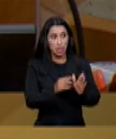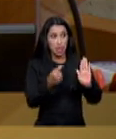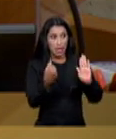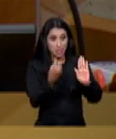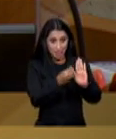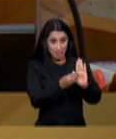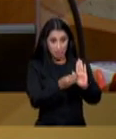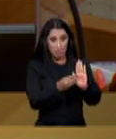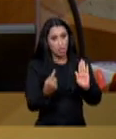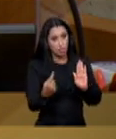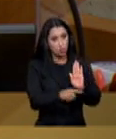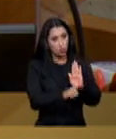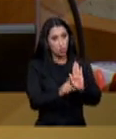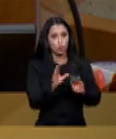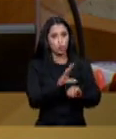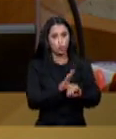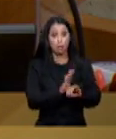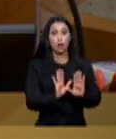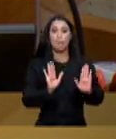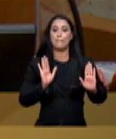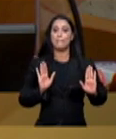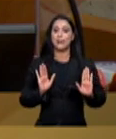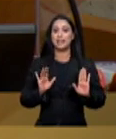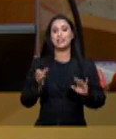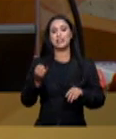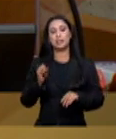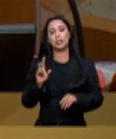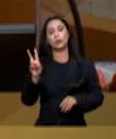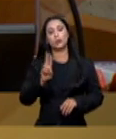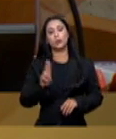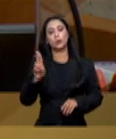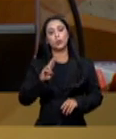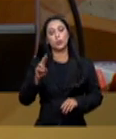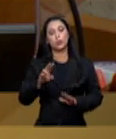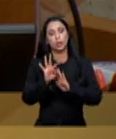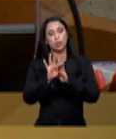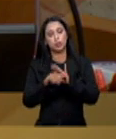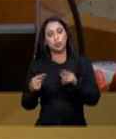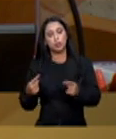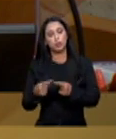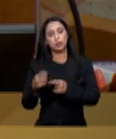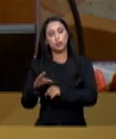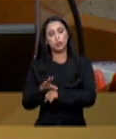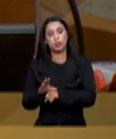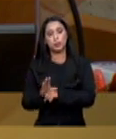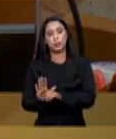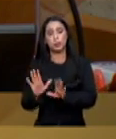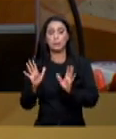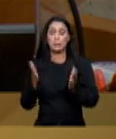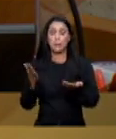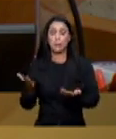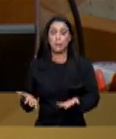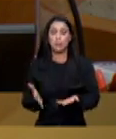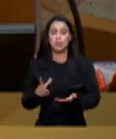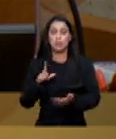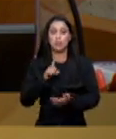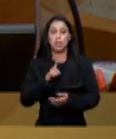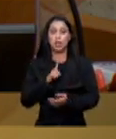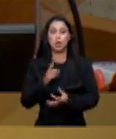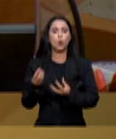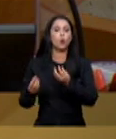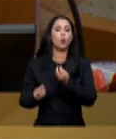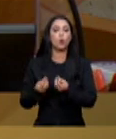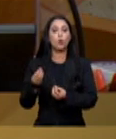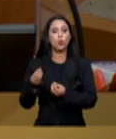inconstitucional. Por outro lado, se usa a interpretação conforme também para, eventualmente,